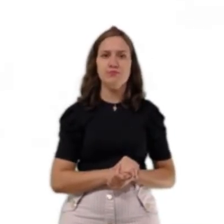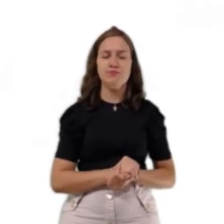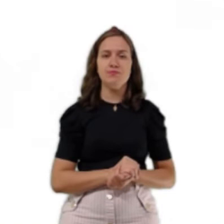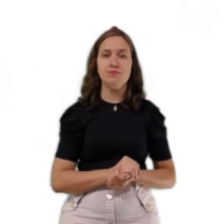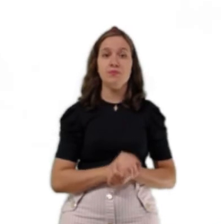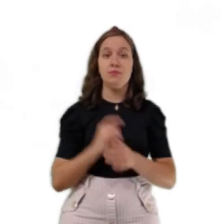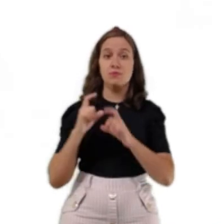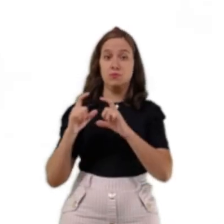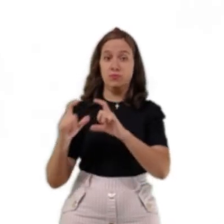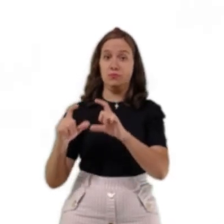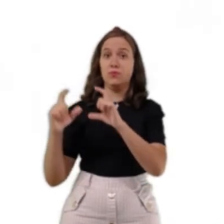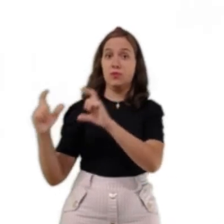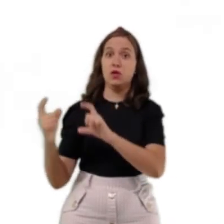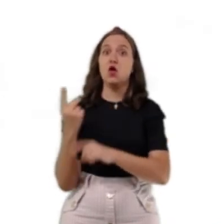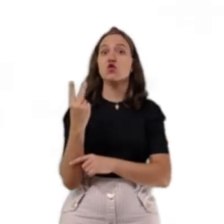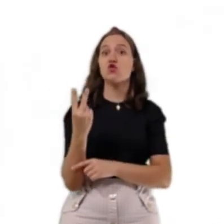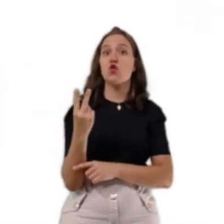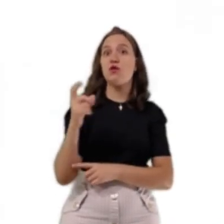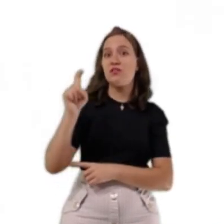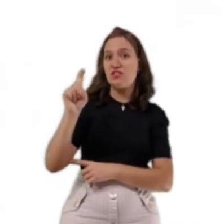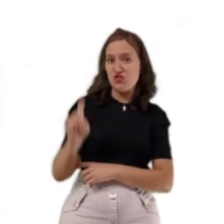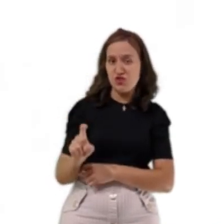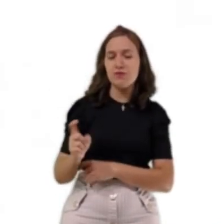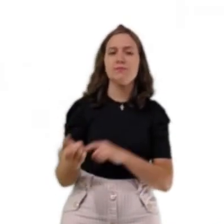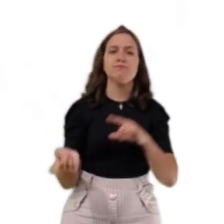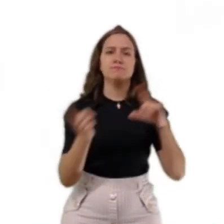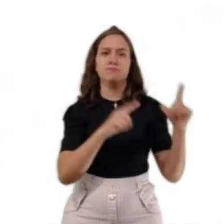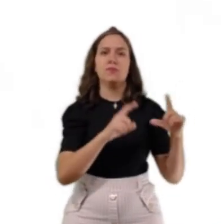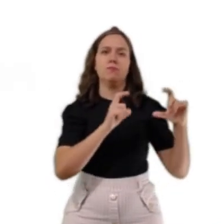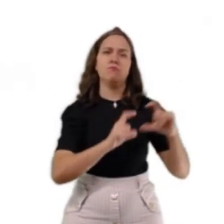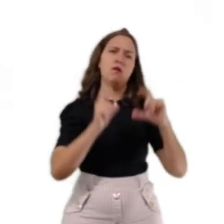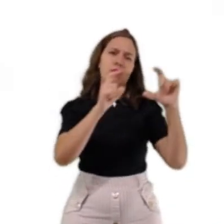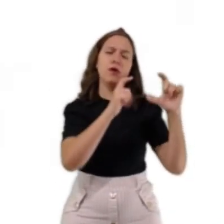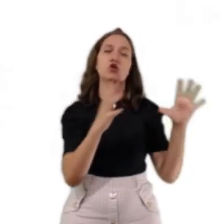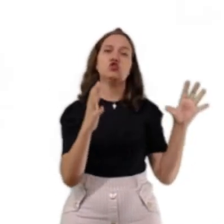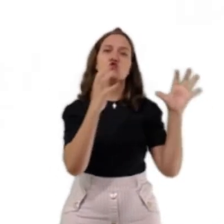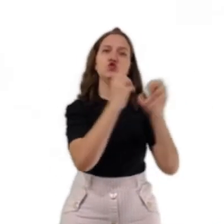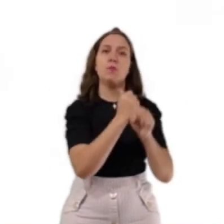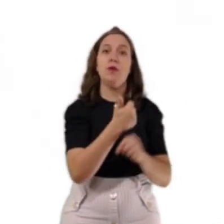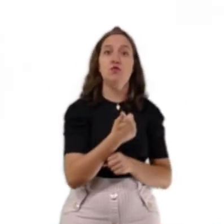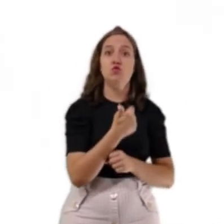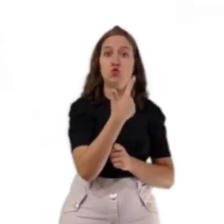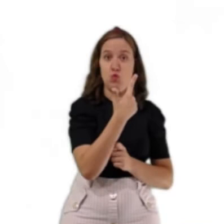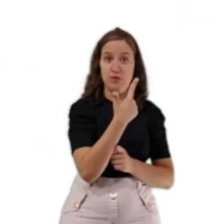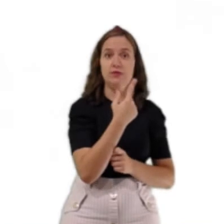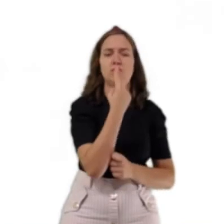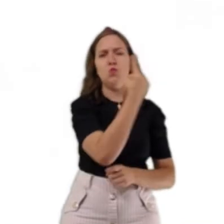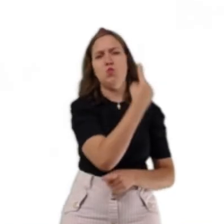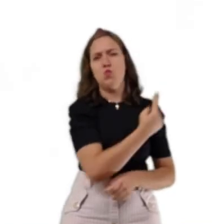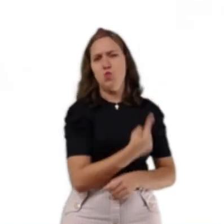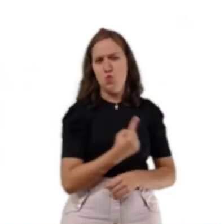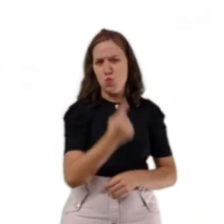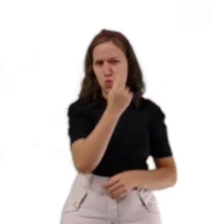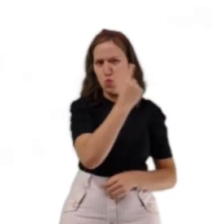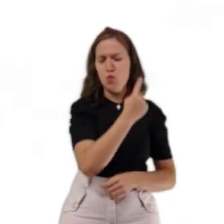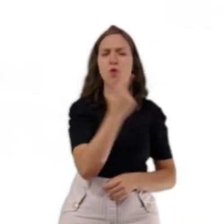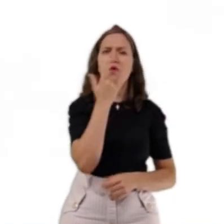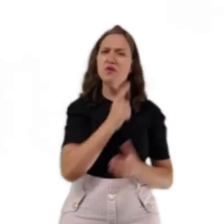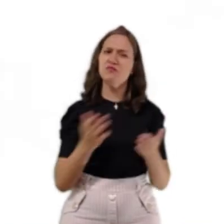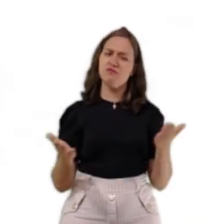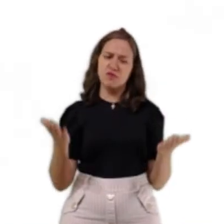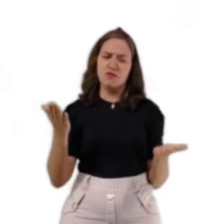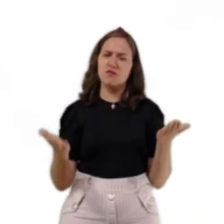tenho de um lado dois xe12 caixinhas com valor um do outro lado elas estão em equilíbrio como é que eu posso